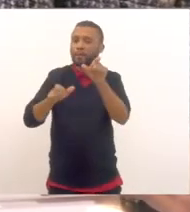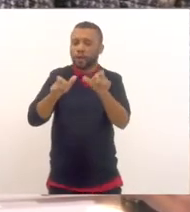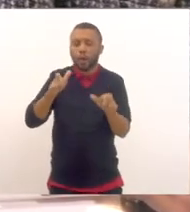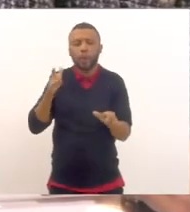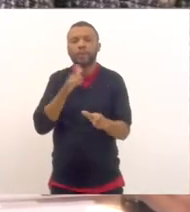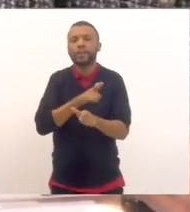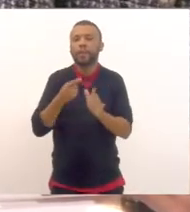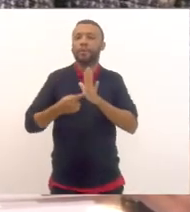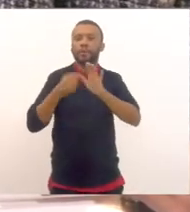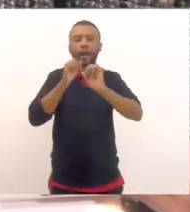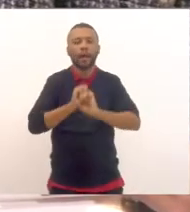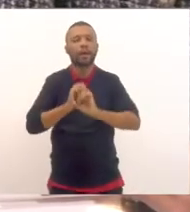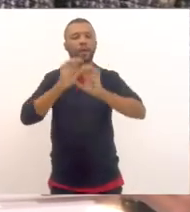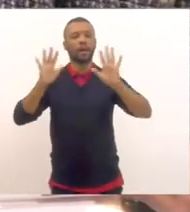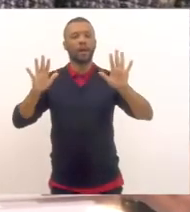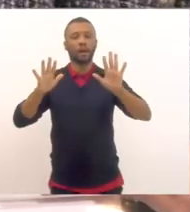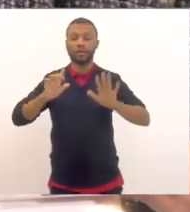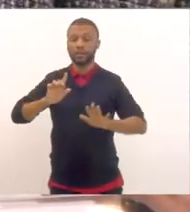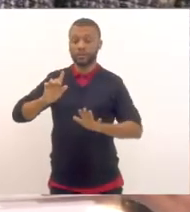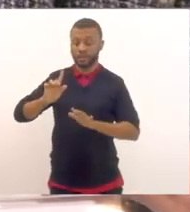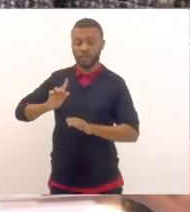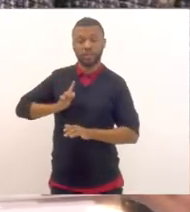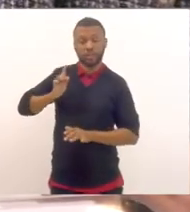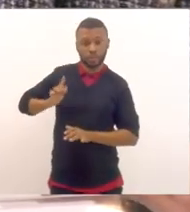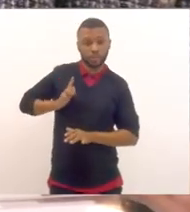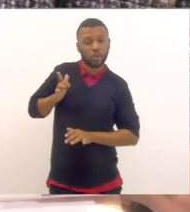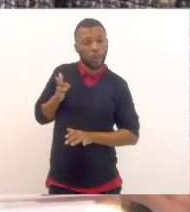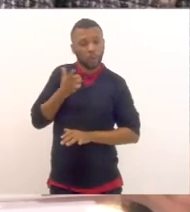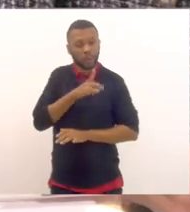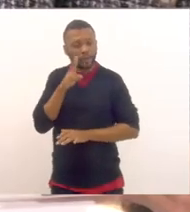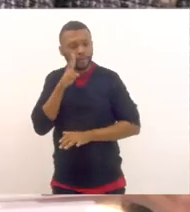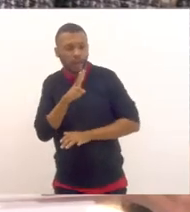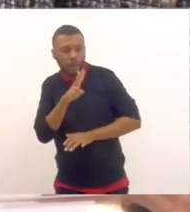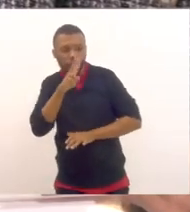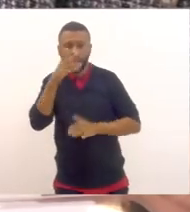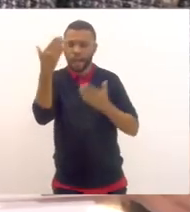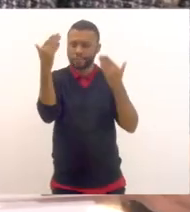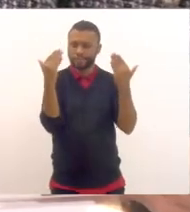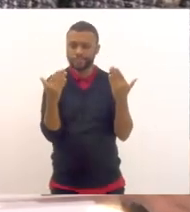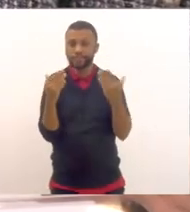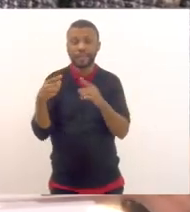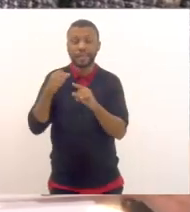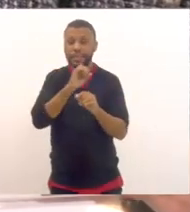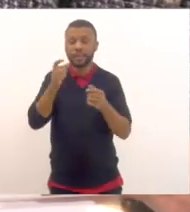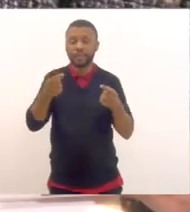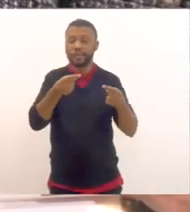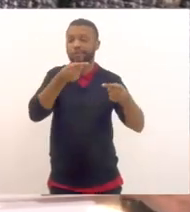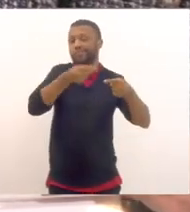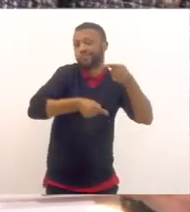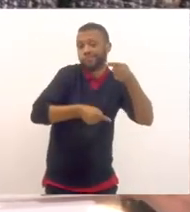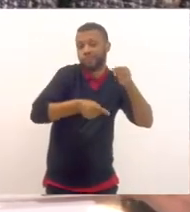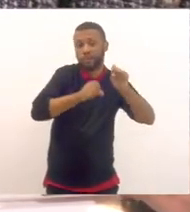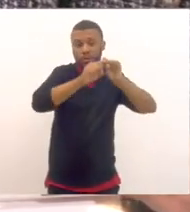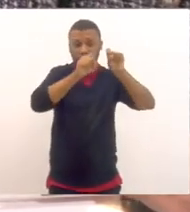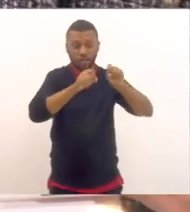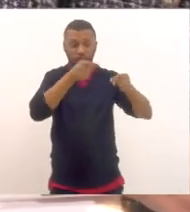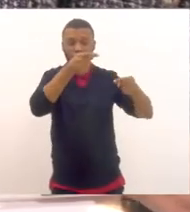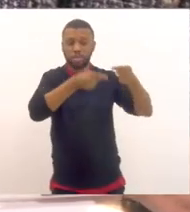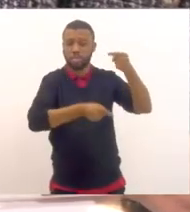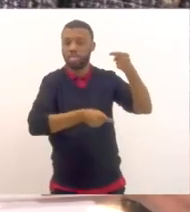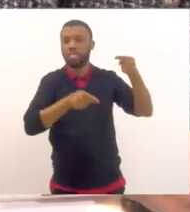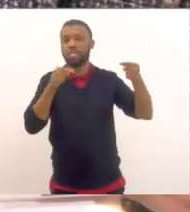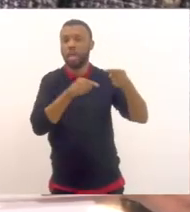ver isso porque os gestores consigam ver isso que desestruturando esse sistema o sistema